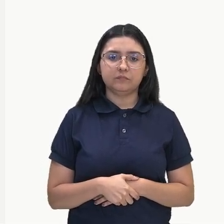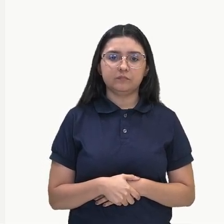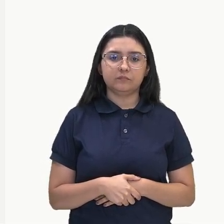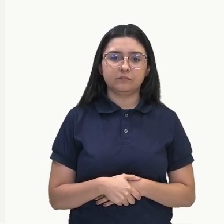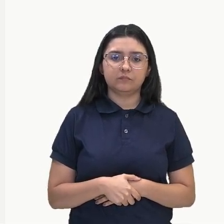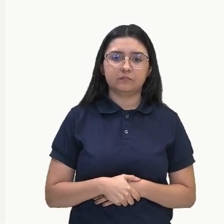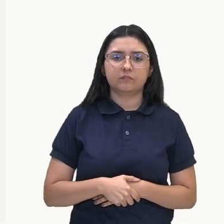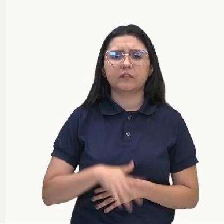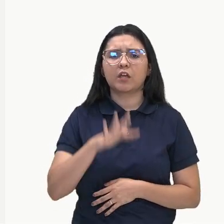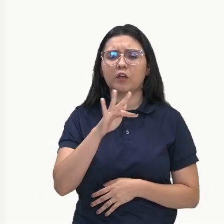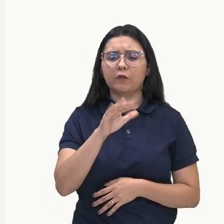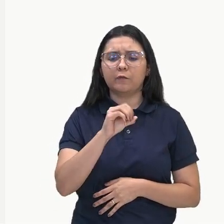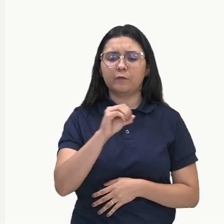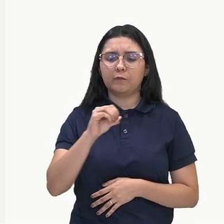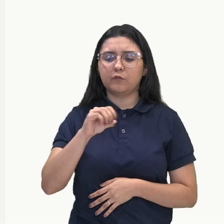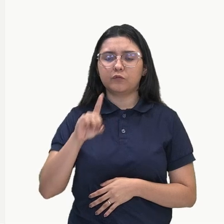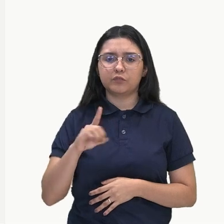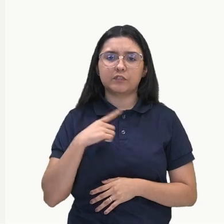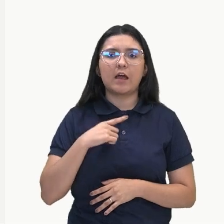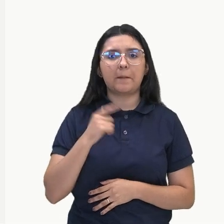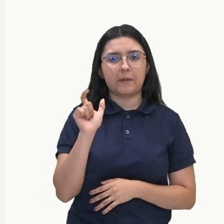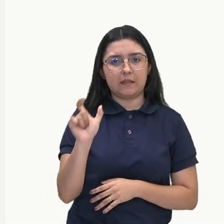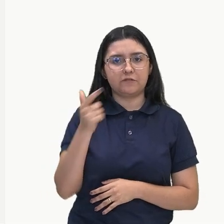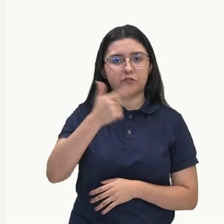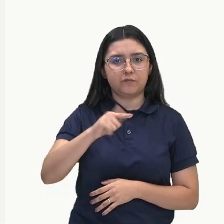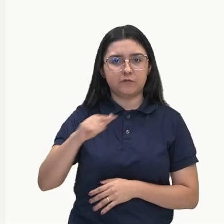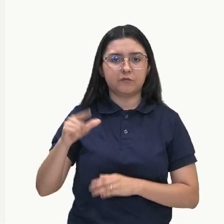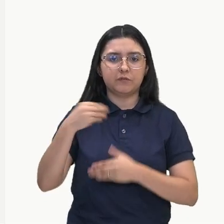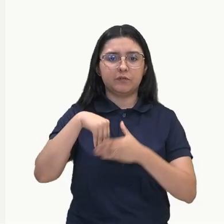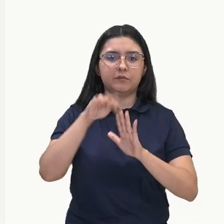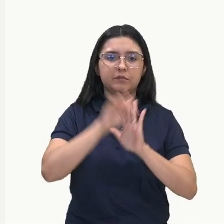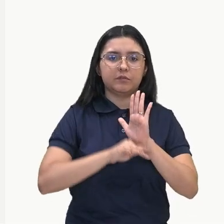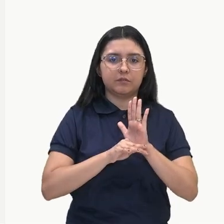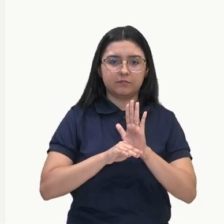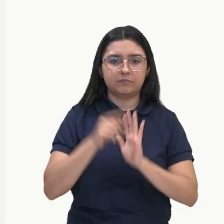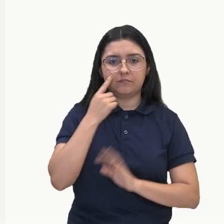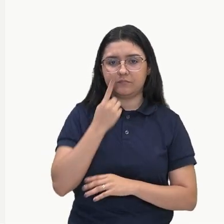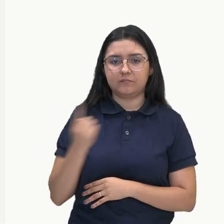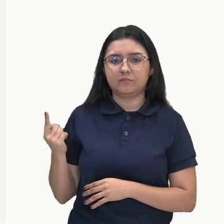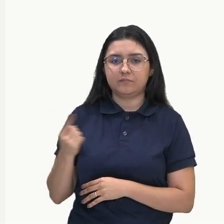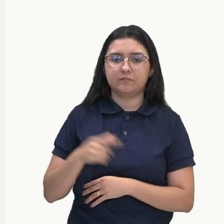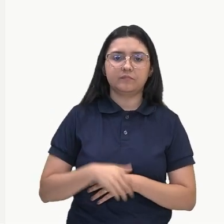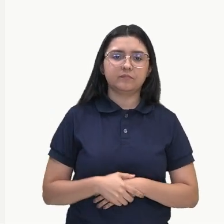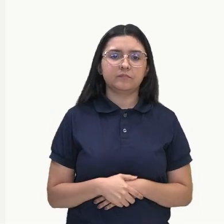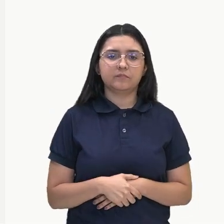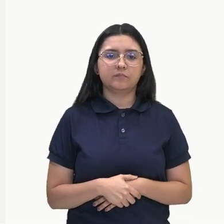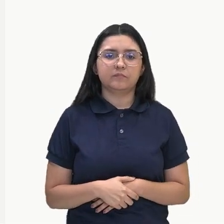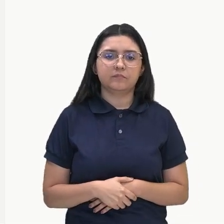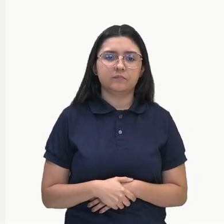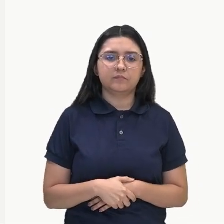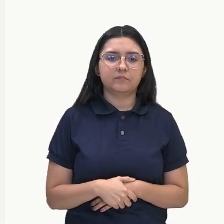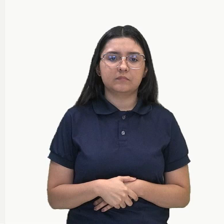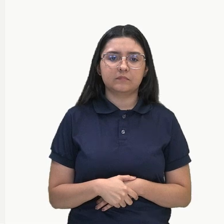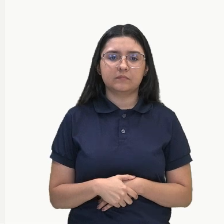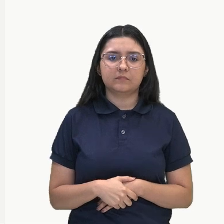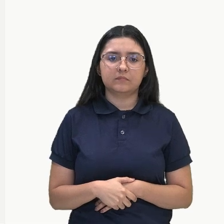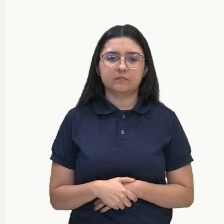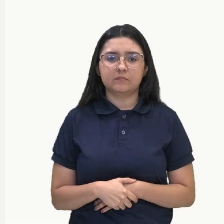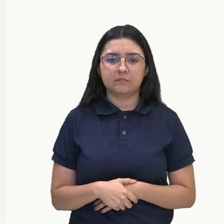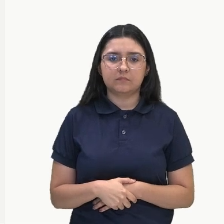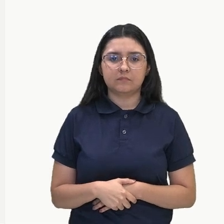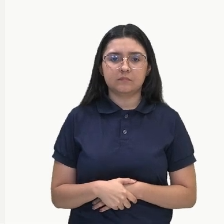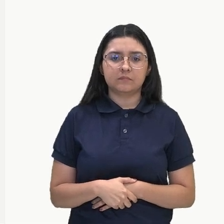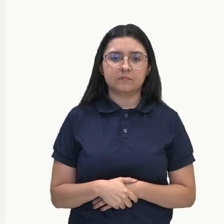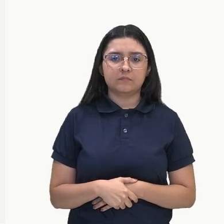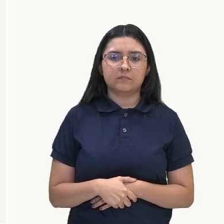está falando de food, a palavra vai repetir, não é? Food, food. Então, vai sempre aparecer, como aqui você